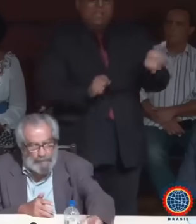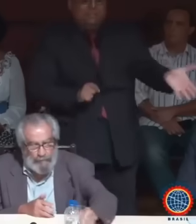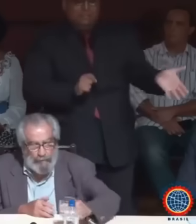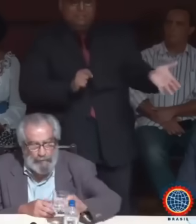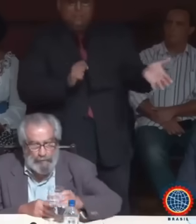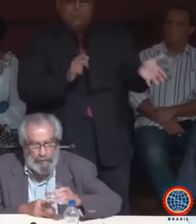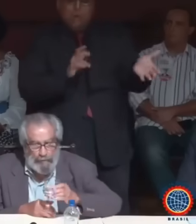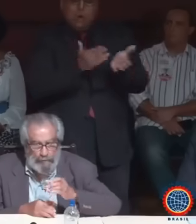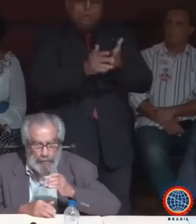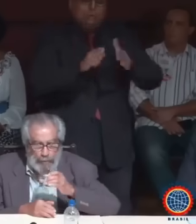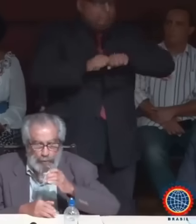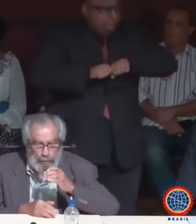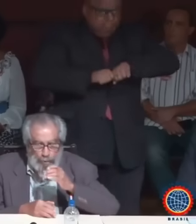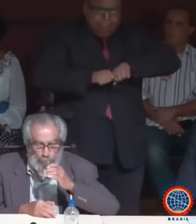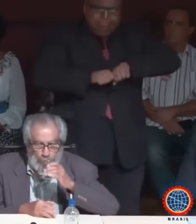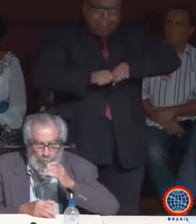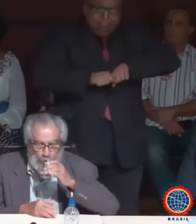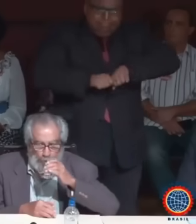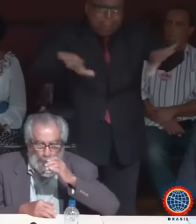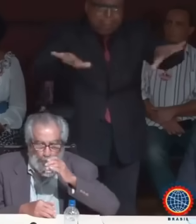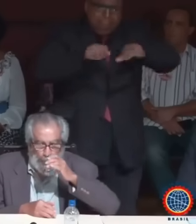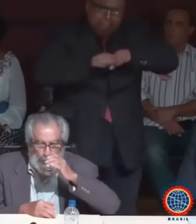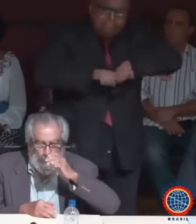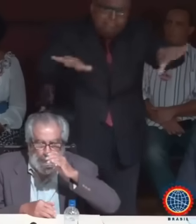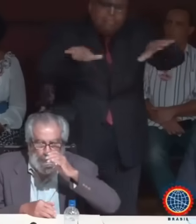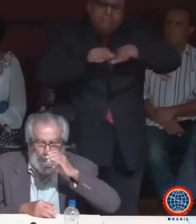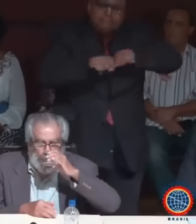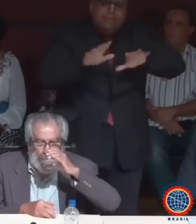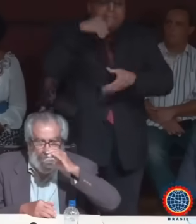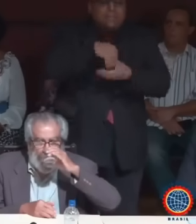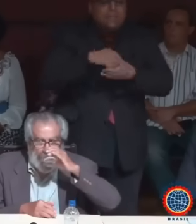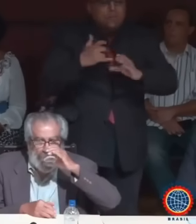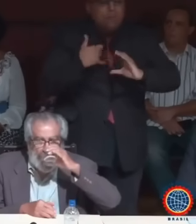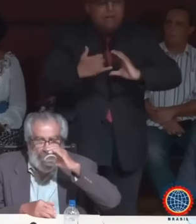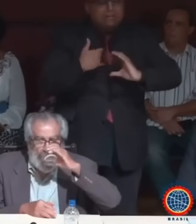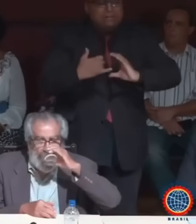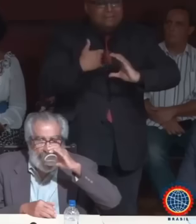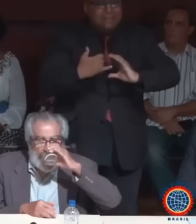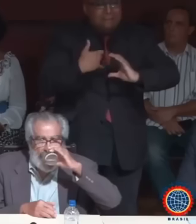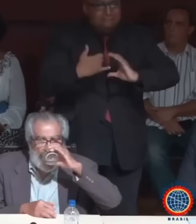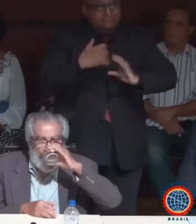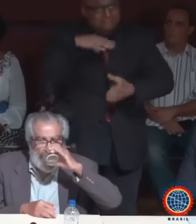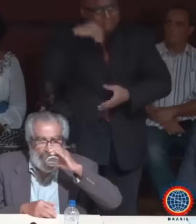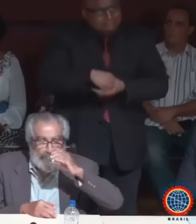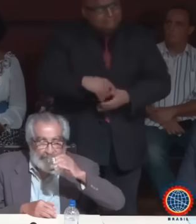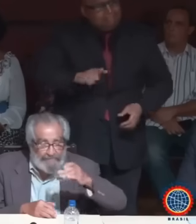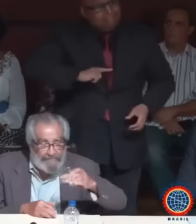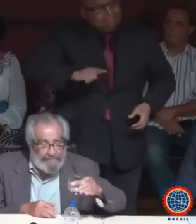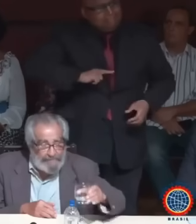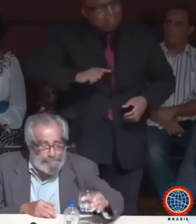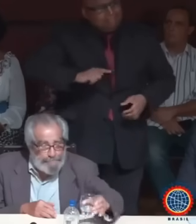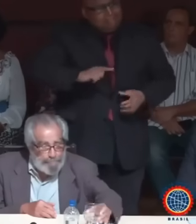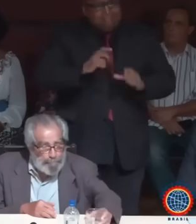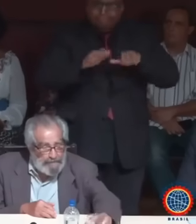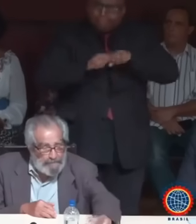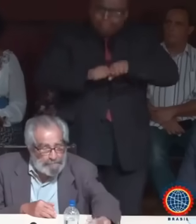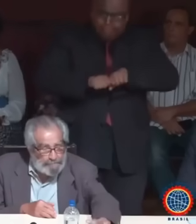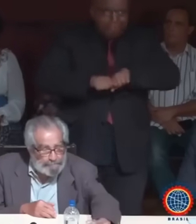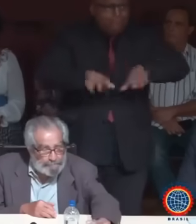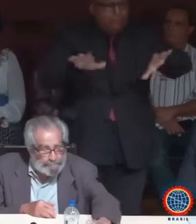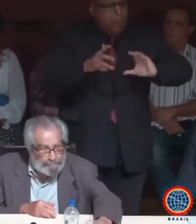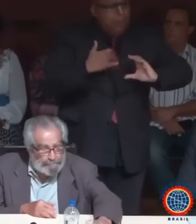espécie de tsunami no WhatsApp, cibernético, portanto, uma espécie de